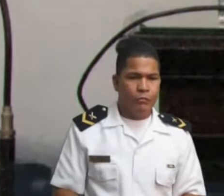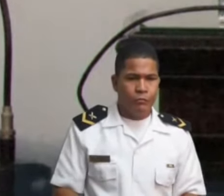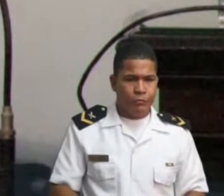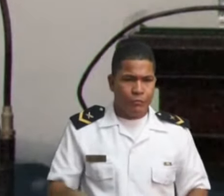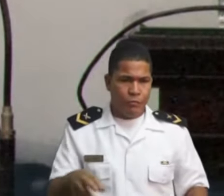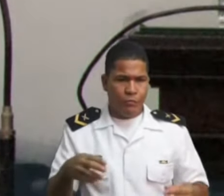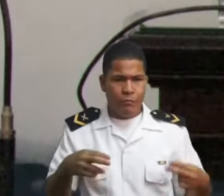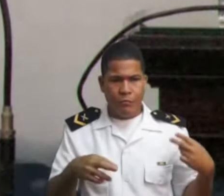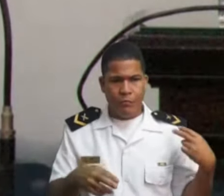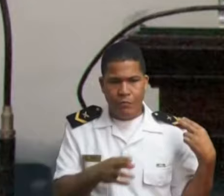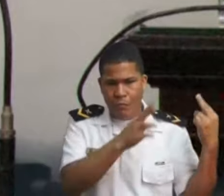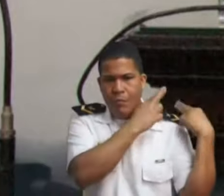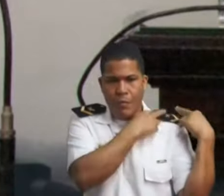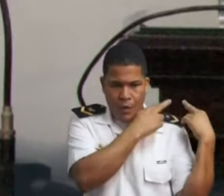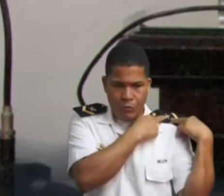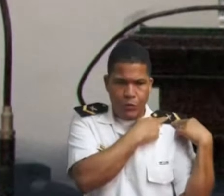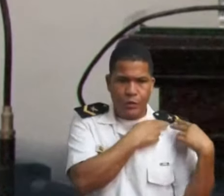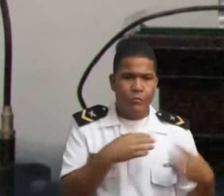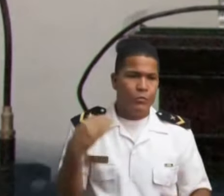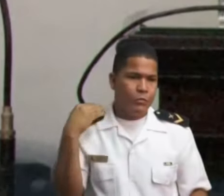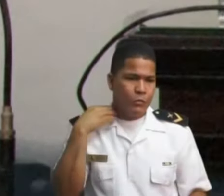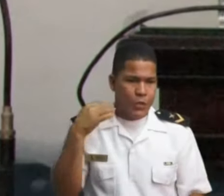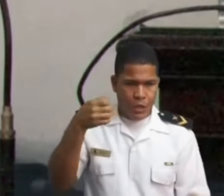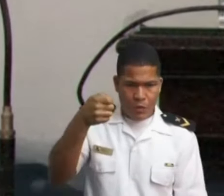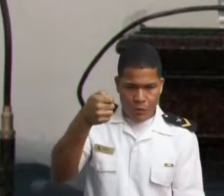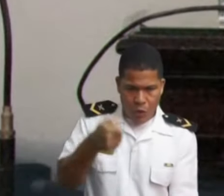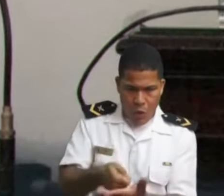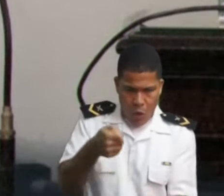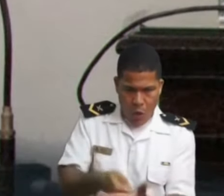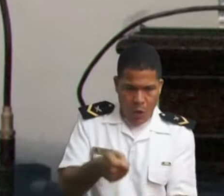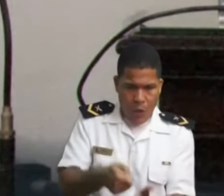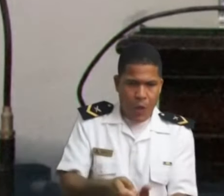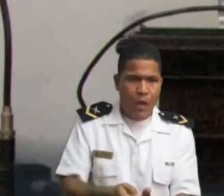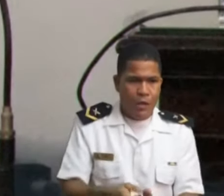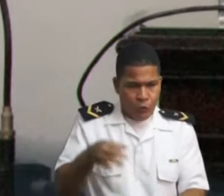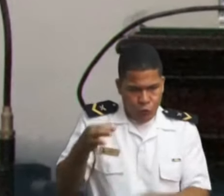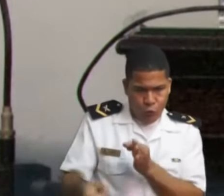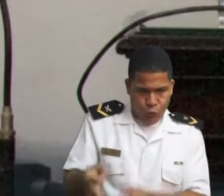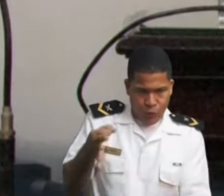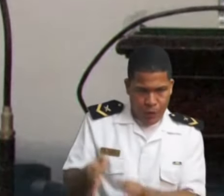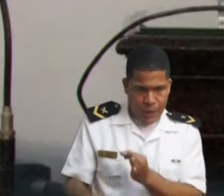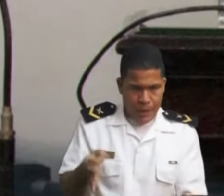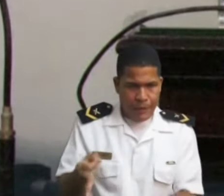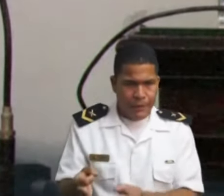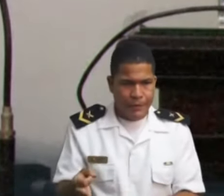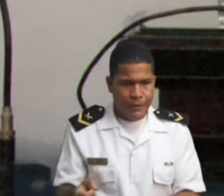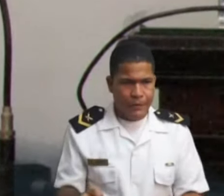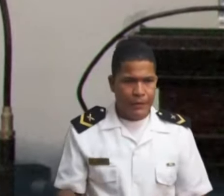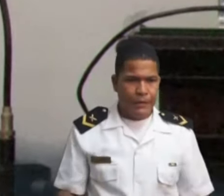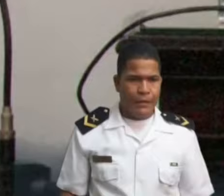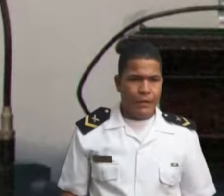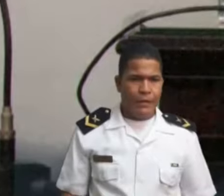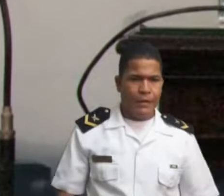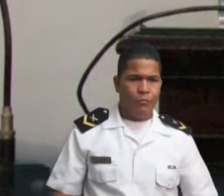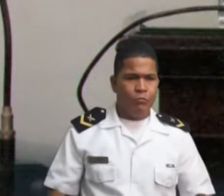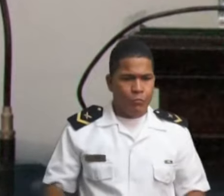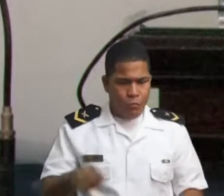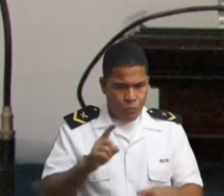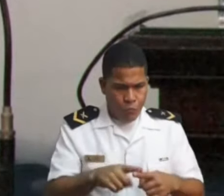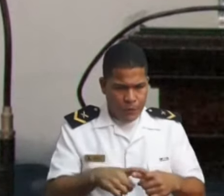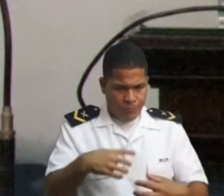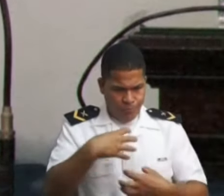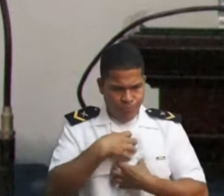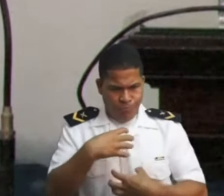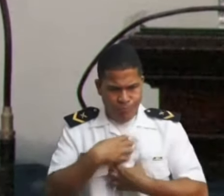fim, aos ilustres juízes a mais digna tarefa de julgar, o que fazem com grande senso de